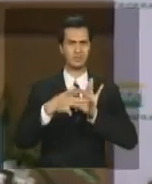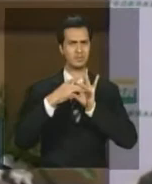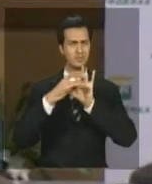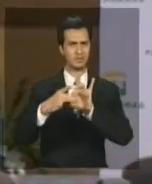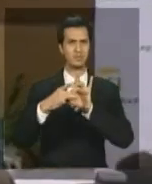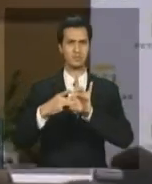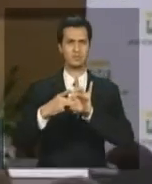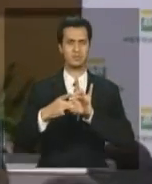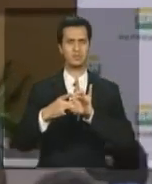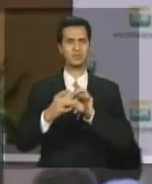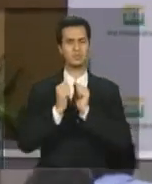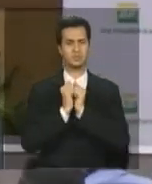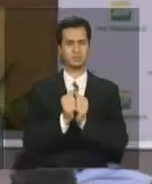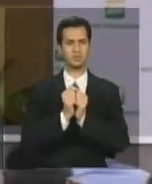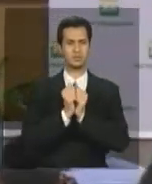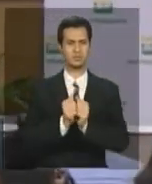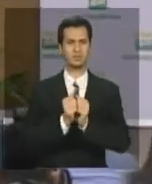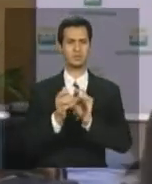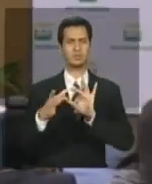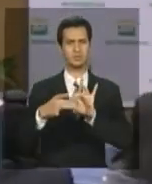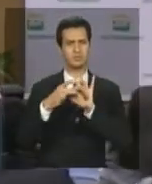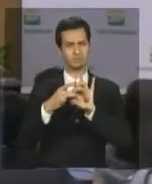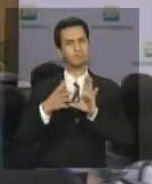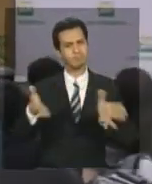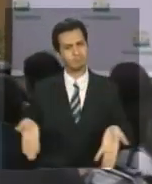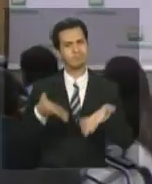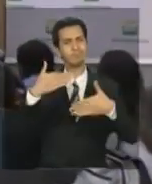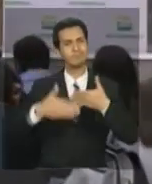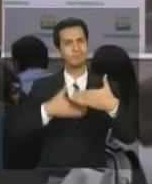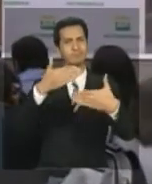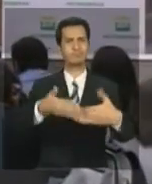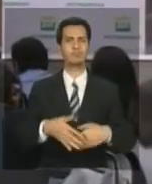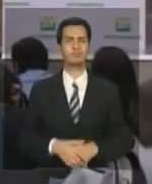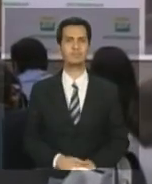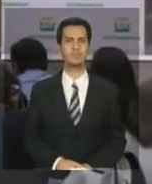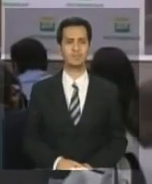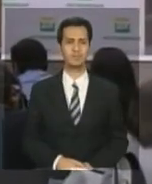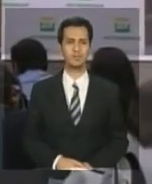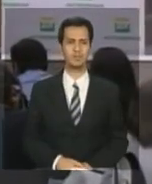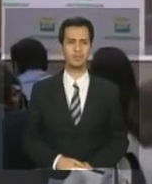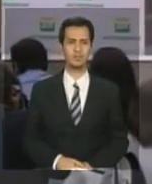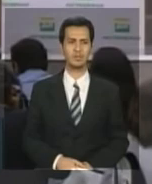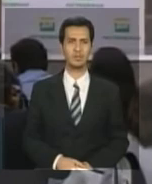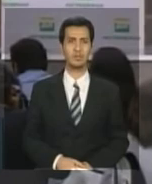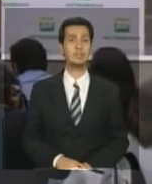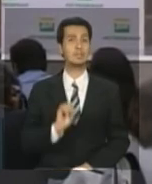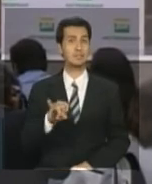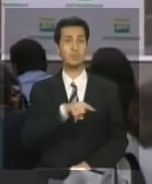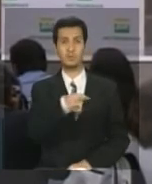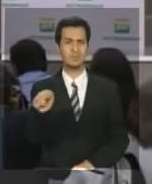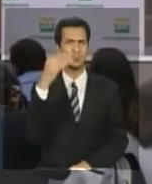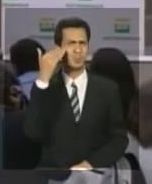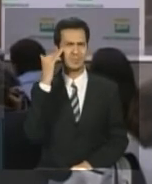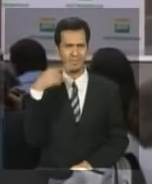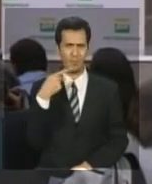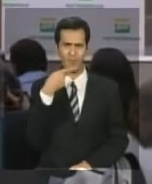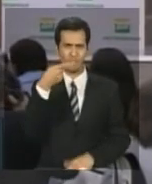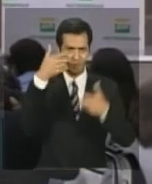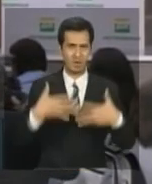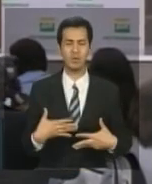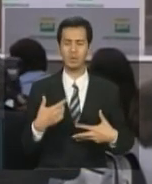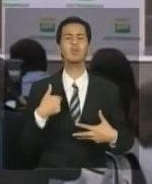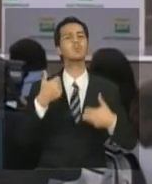muito próxima e muito próspera. E quando vocês não entenderem o que eu estou falando, fala para mim que eu vou